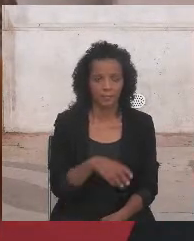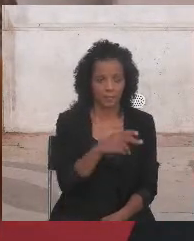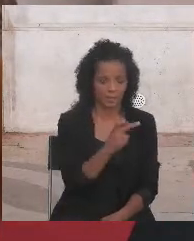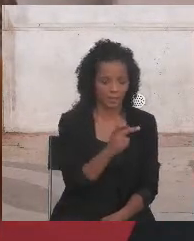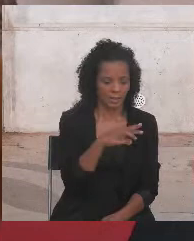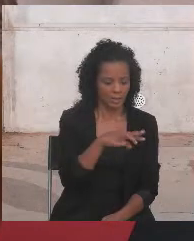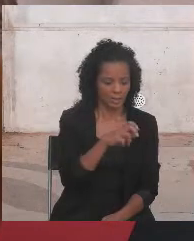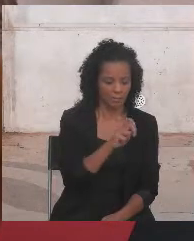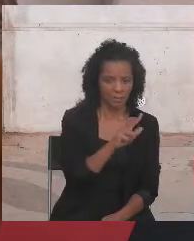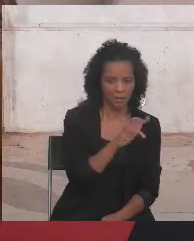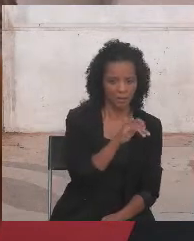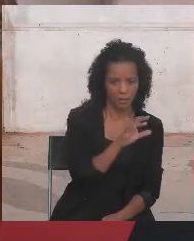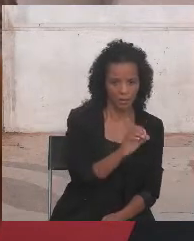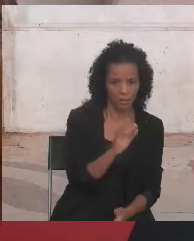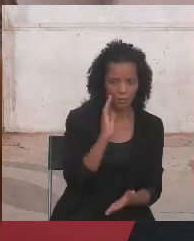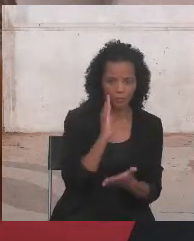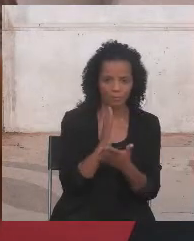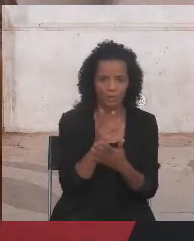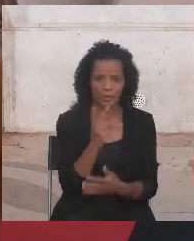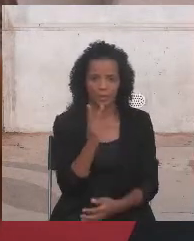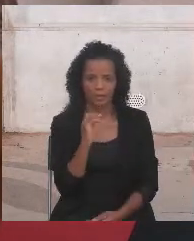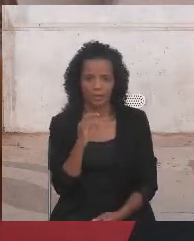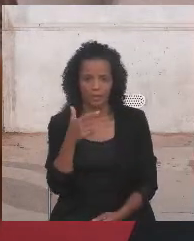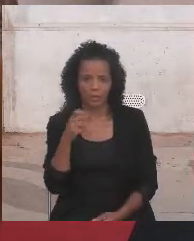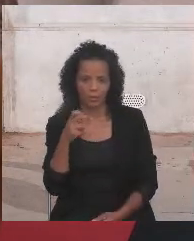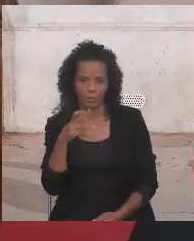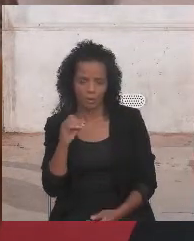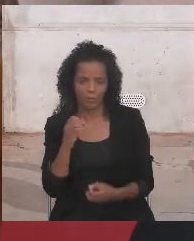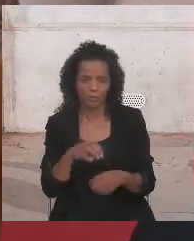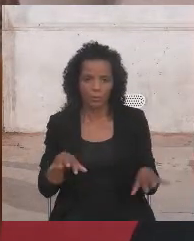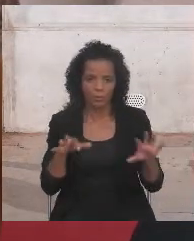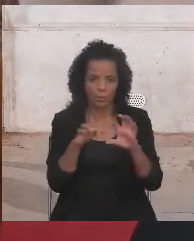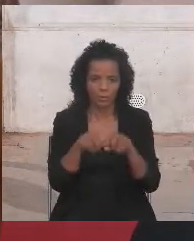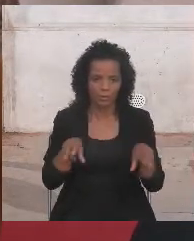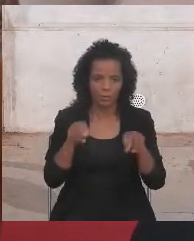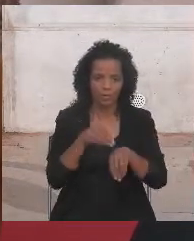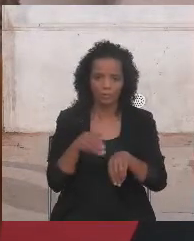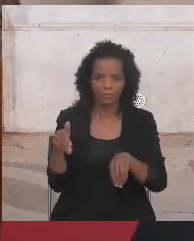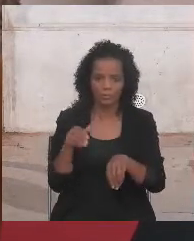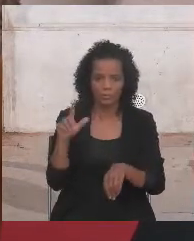Américo Manuel de Brito Vitorino, Coligação Novos Tempos, Lisboa.